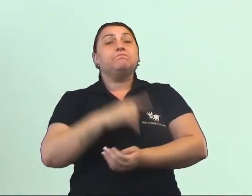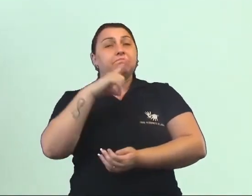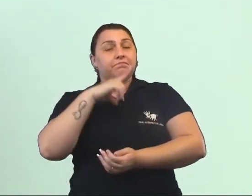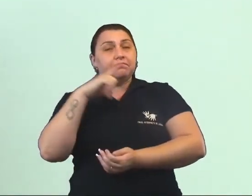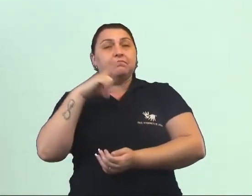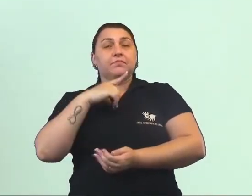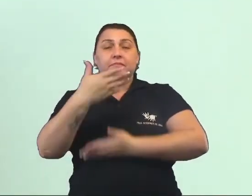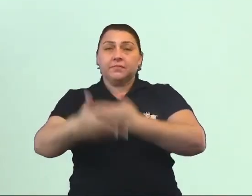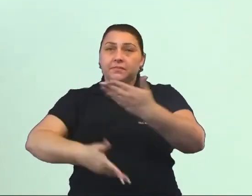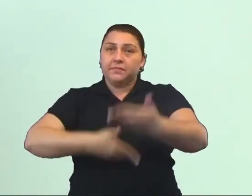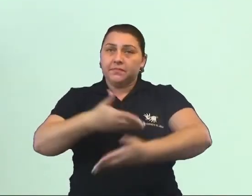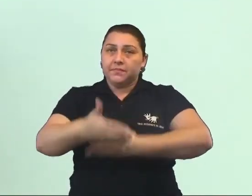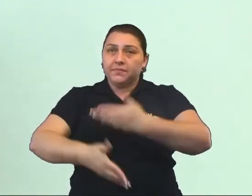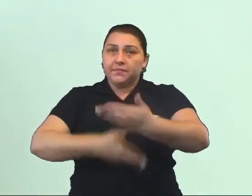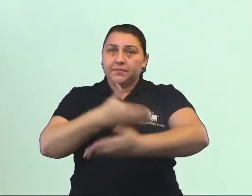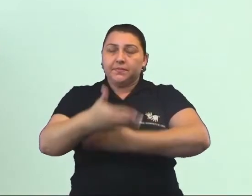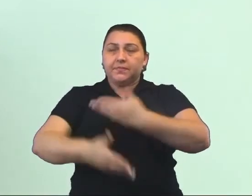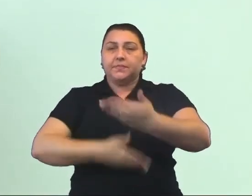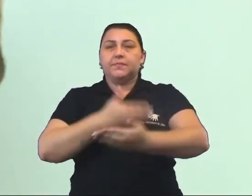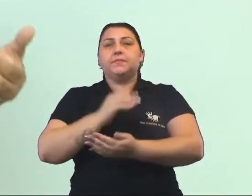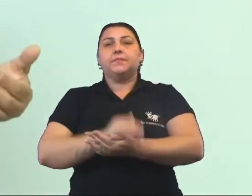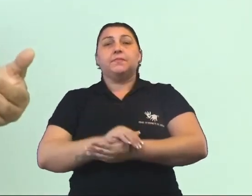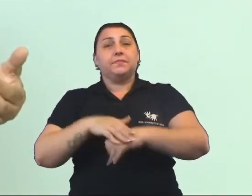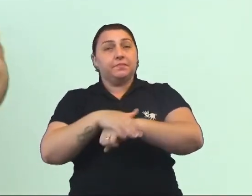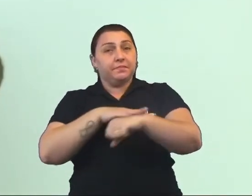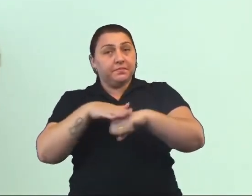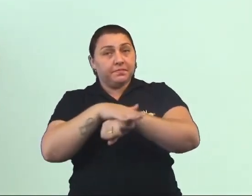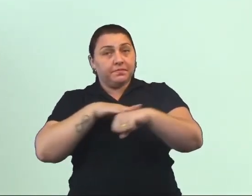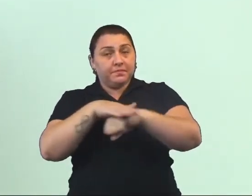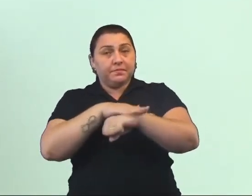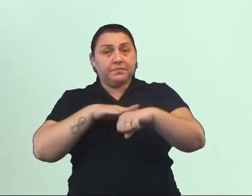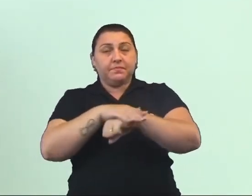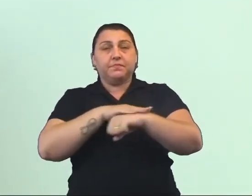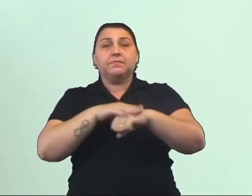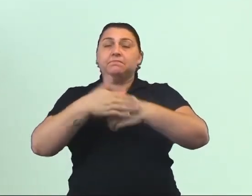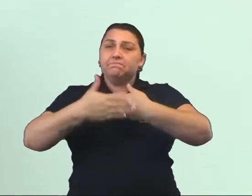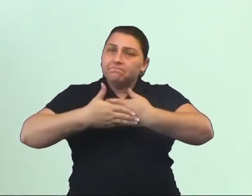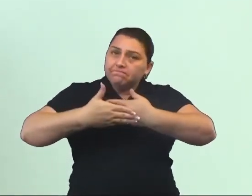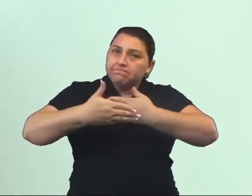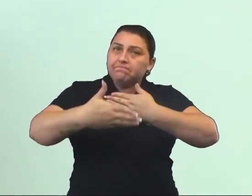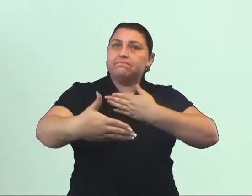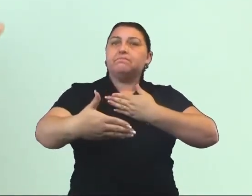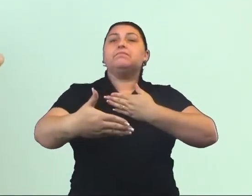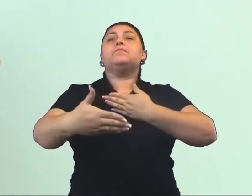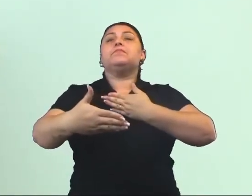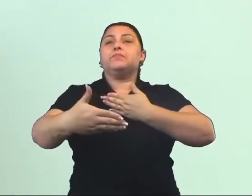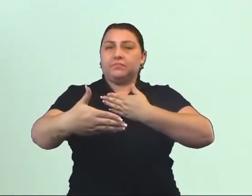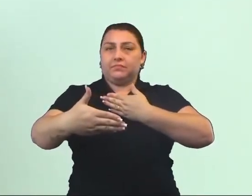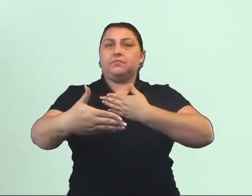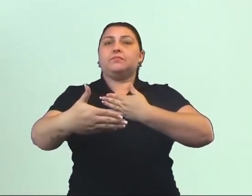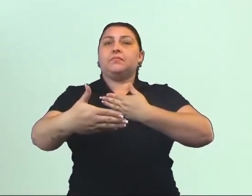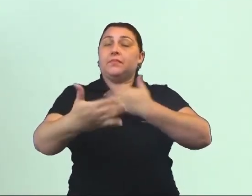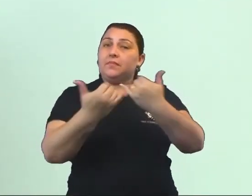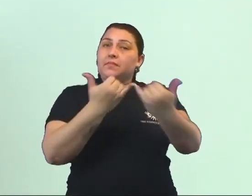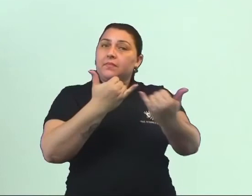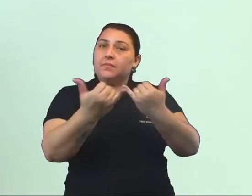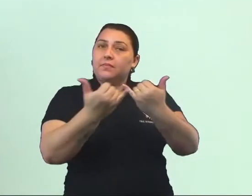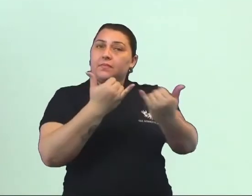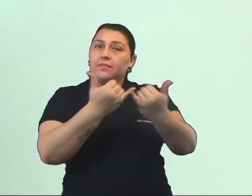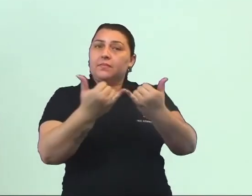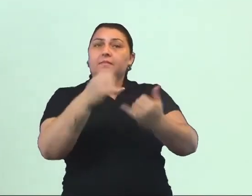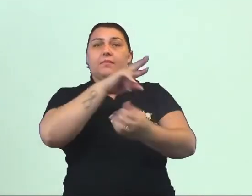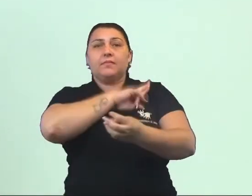existe essa relação, esse diálogo, esse ponto de partida comum entre